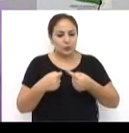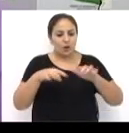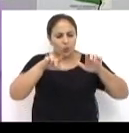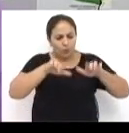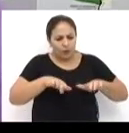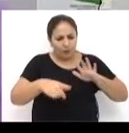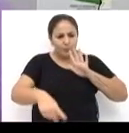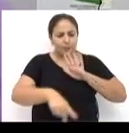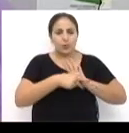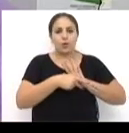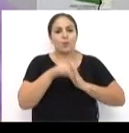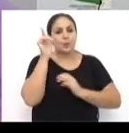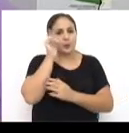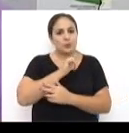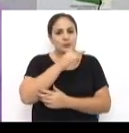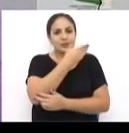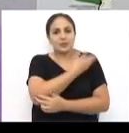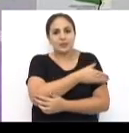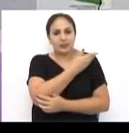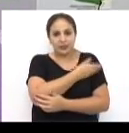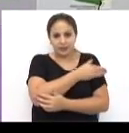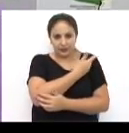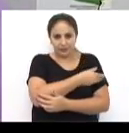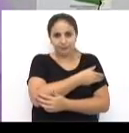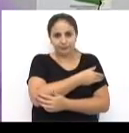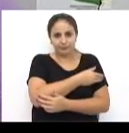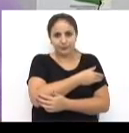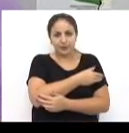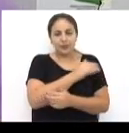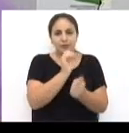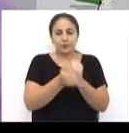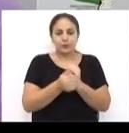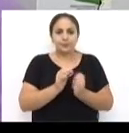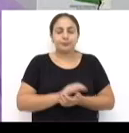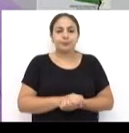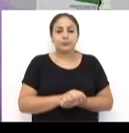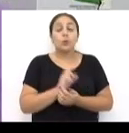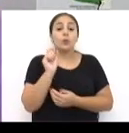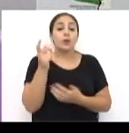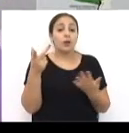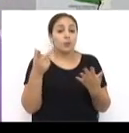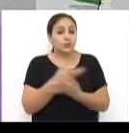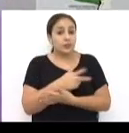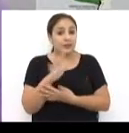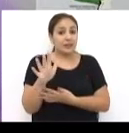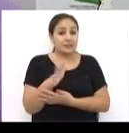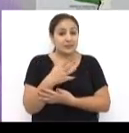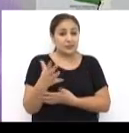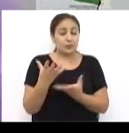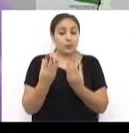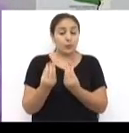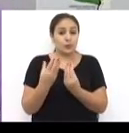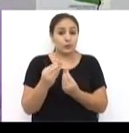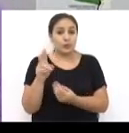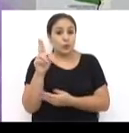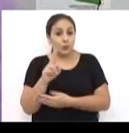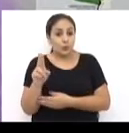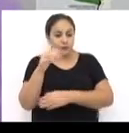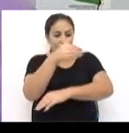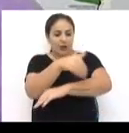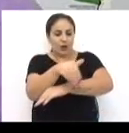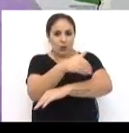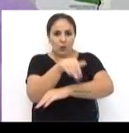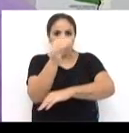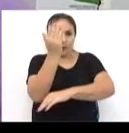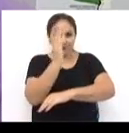espaço físico adequado para realmente desempenhar o seu treinamento desportivo. O que acontece? Muitos acabam usando as